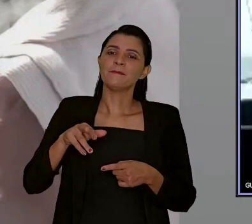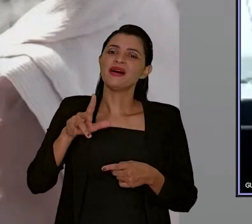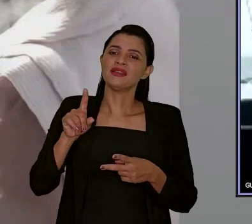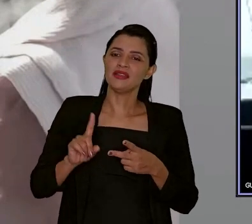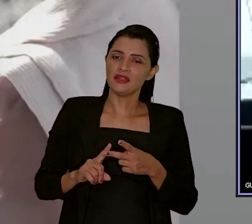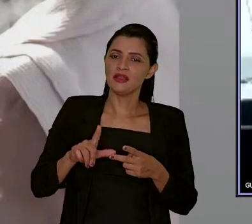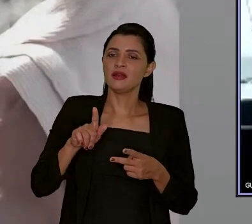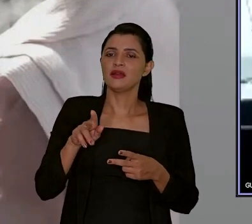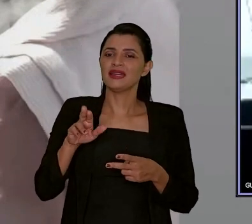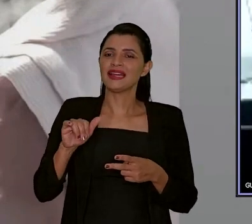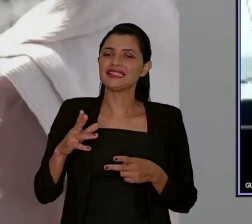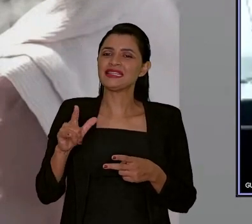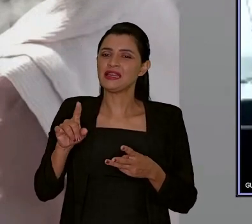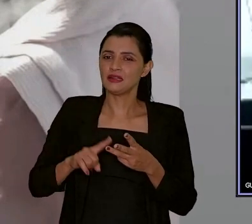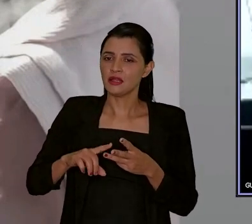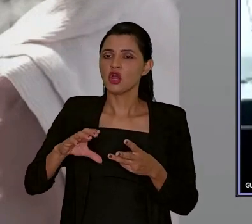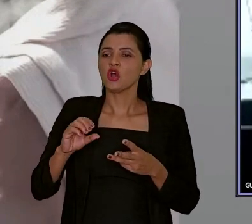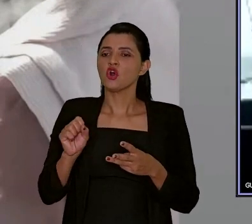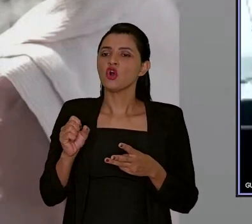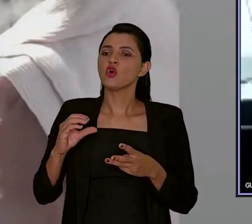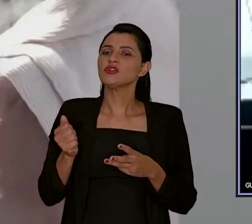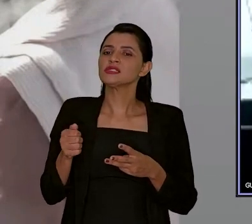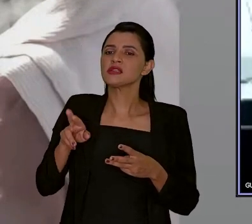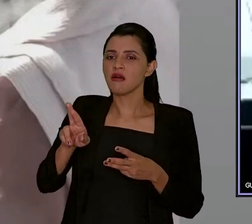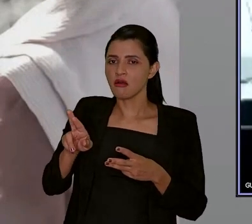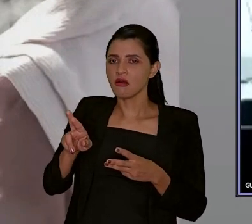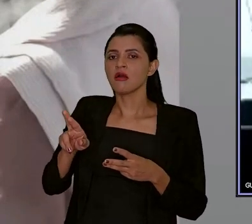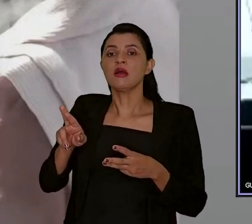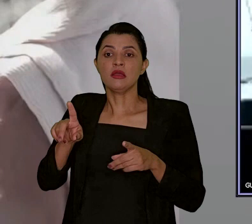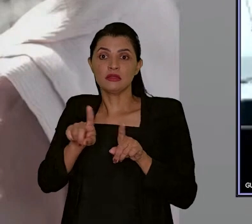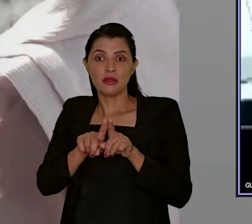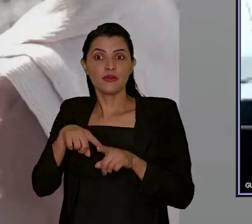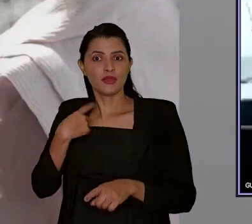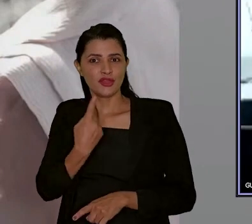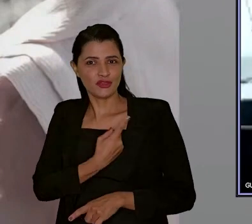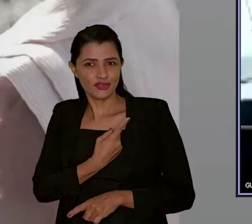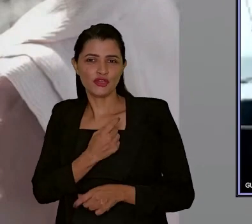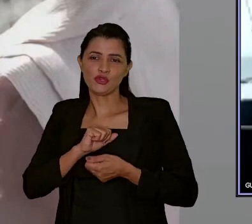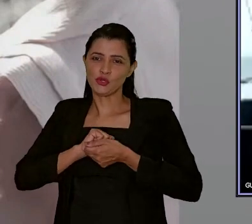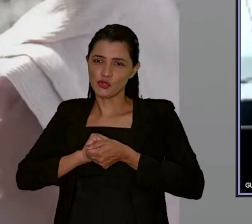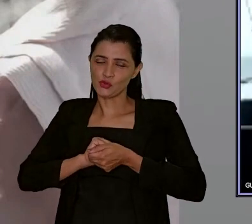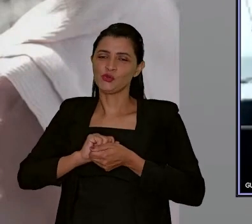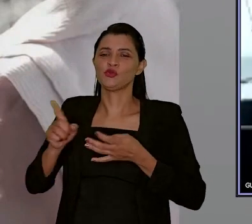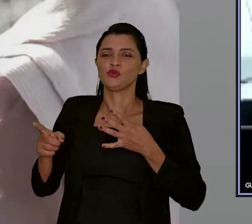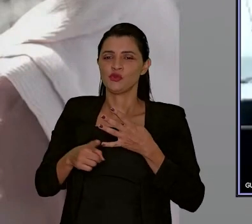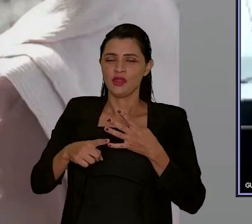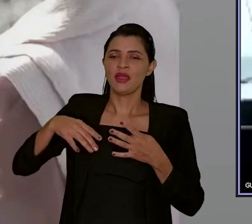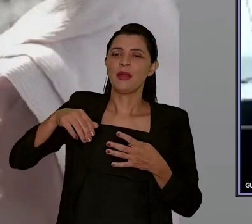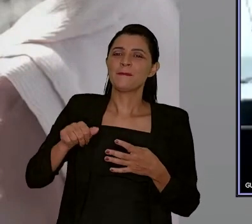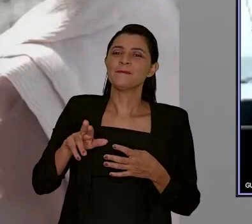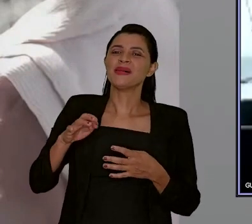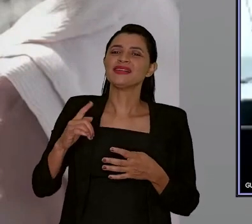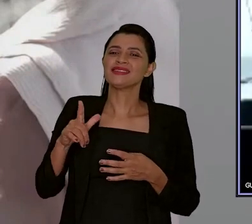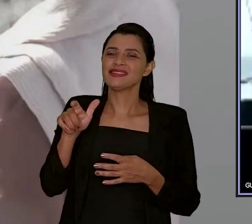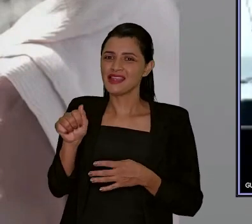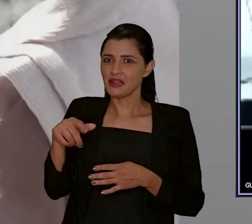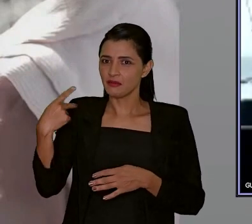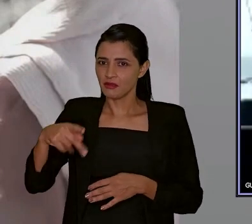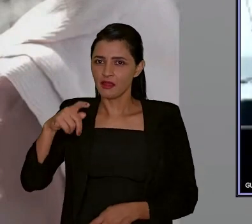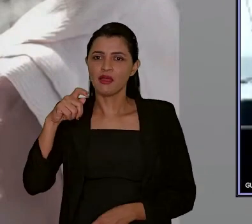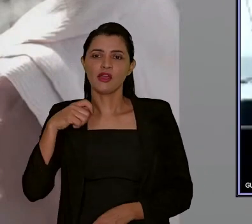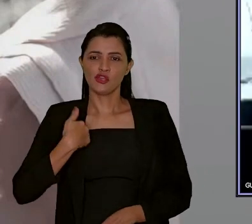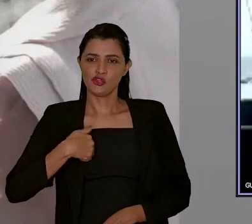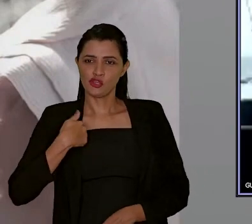doutor Oscar, sem prejuízo também, estamos aqui com a doutora Marcela Trillini, também da Argentina, né? Entre outros